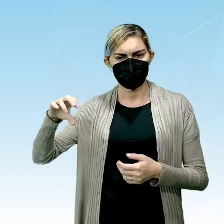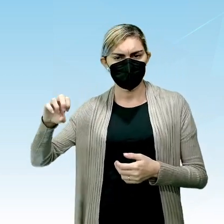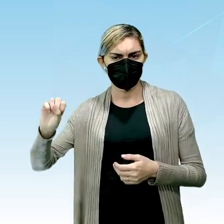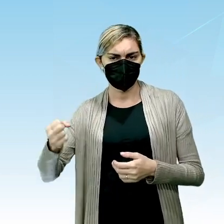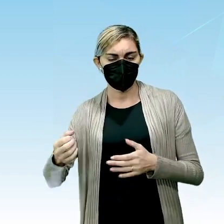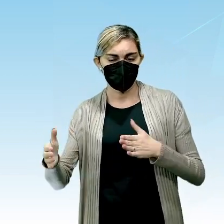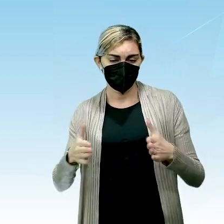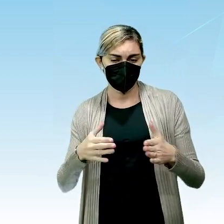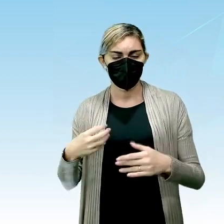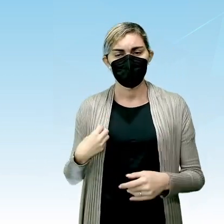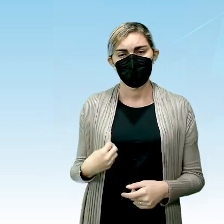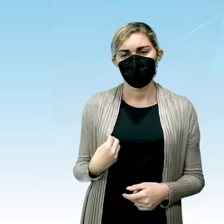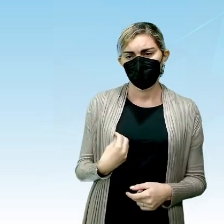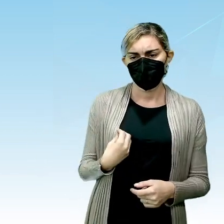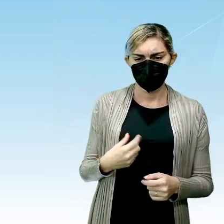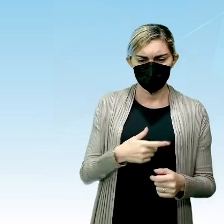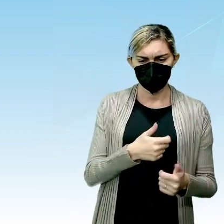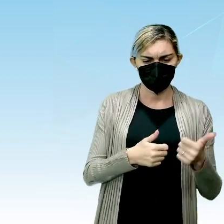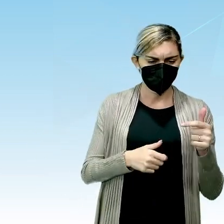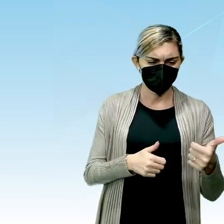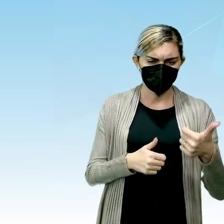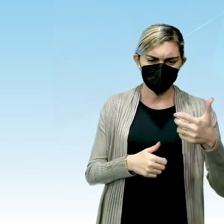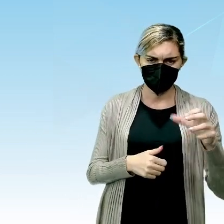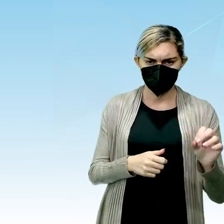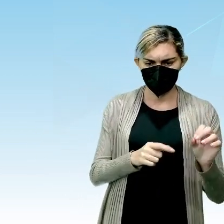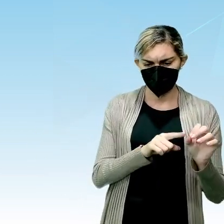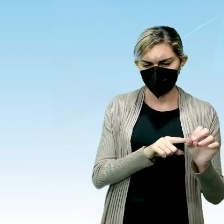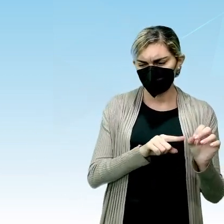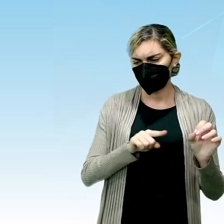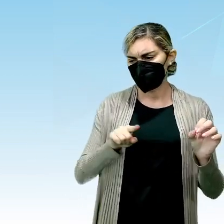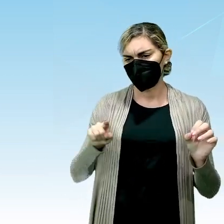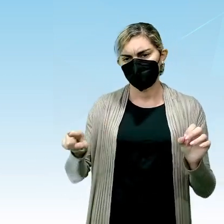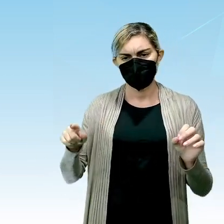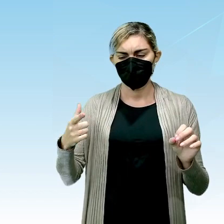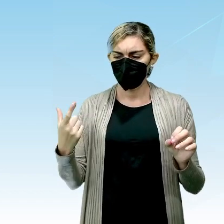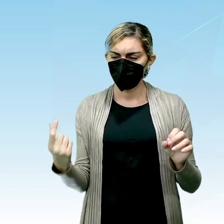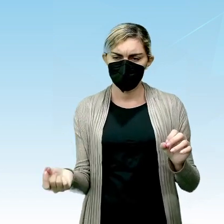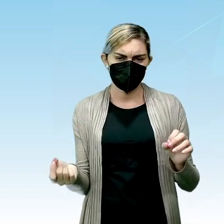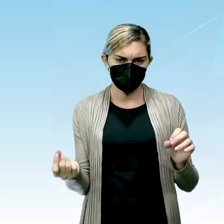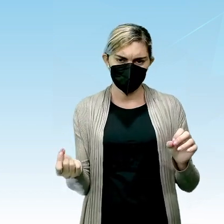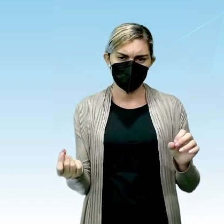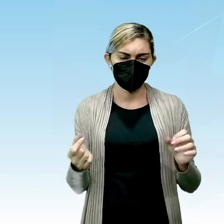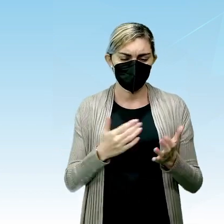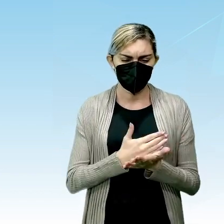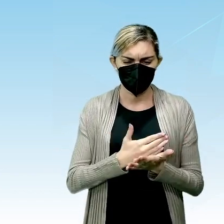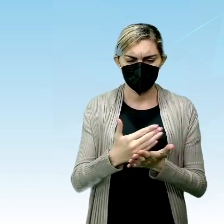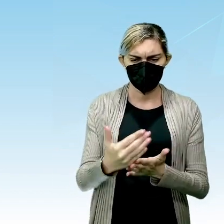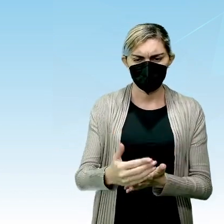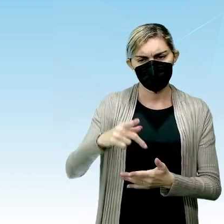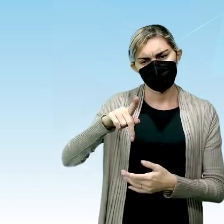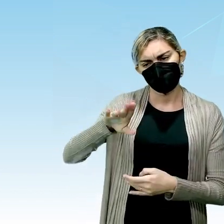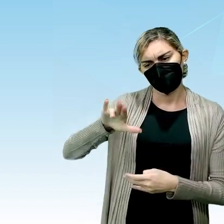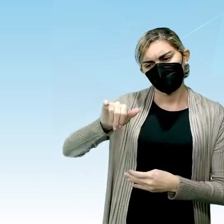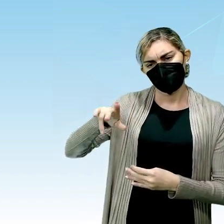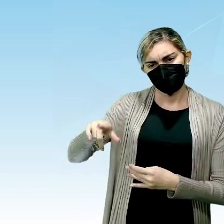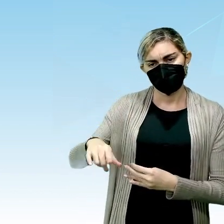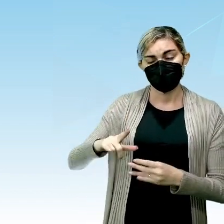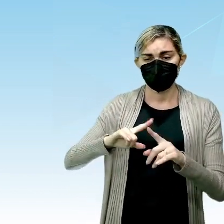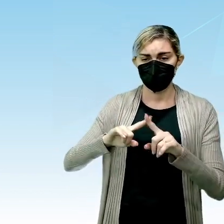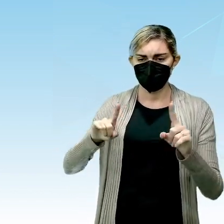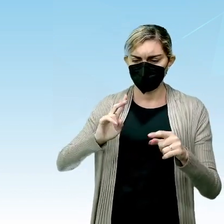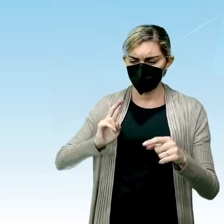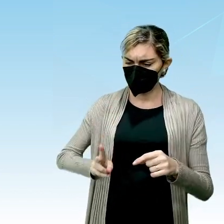vida que vai dos 10 anos aos 20 anos. Começa com a puberdade, mas ela